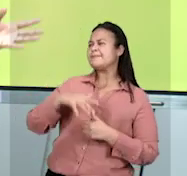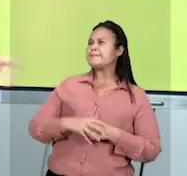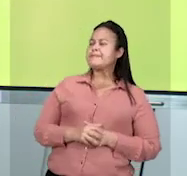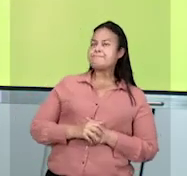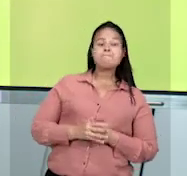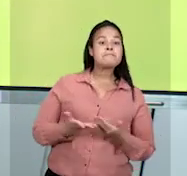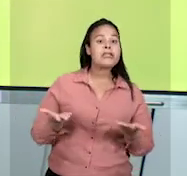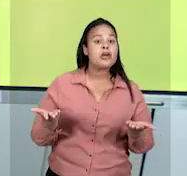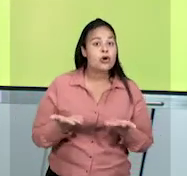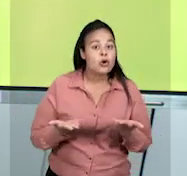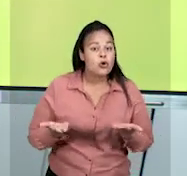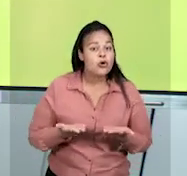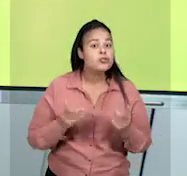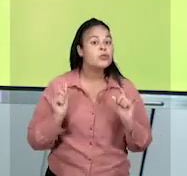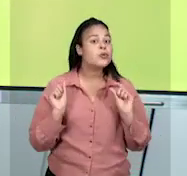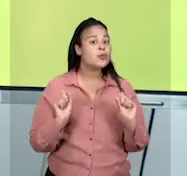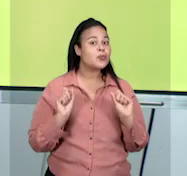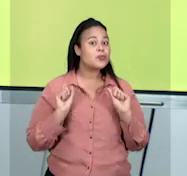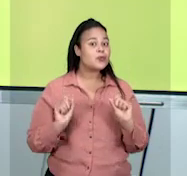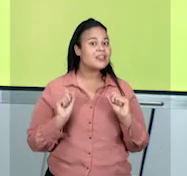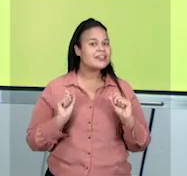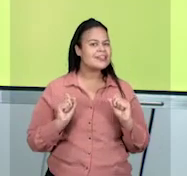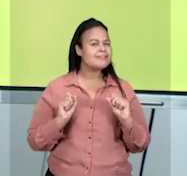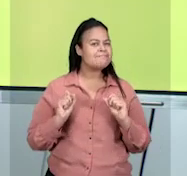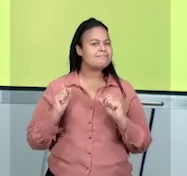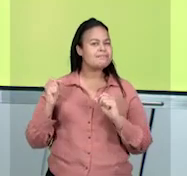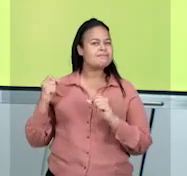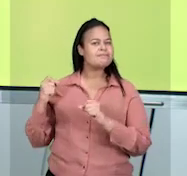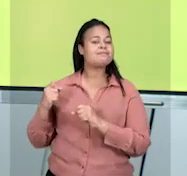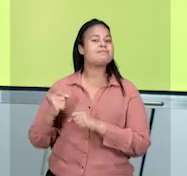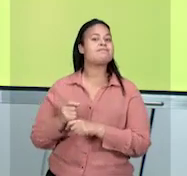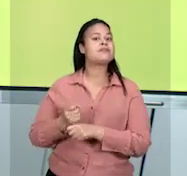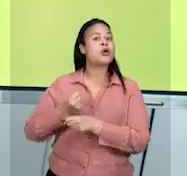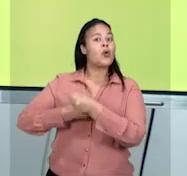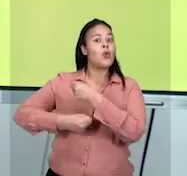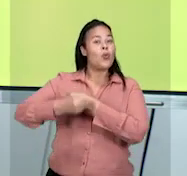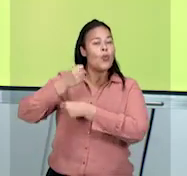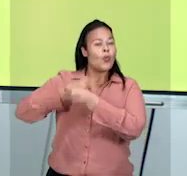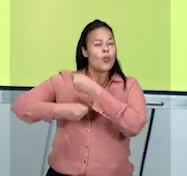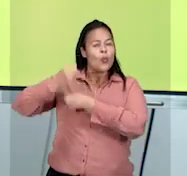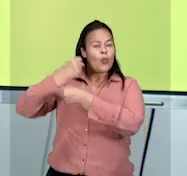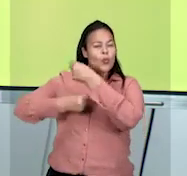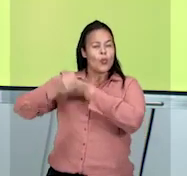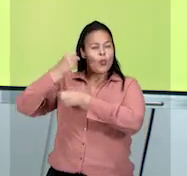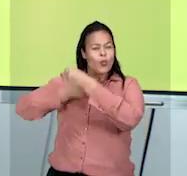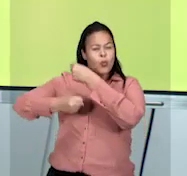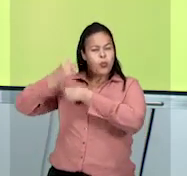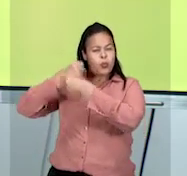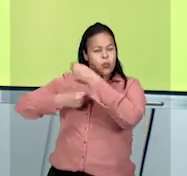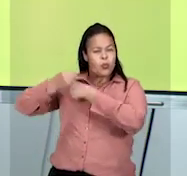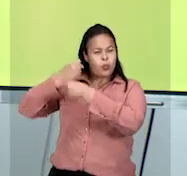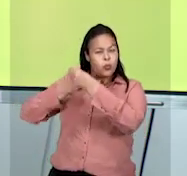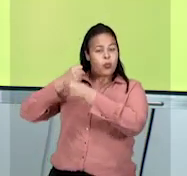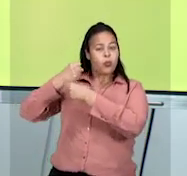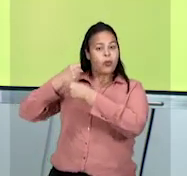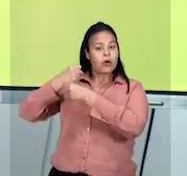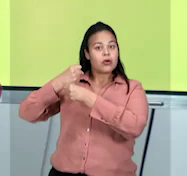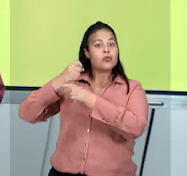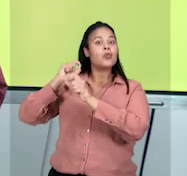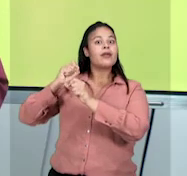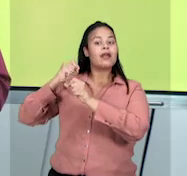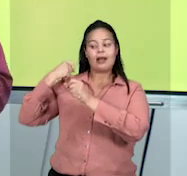hoje estamos há muitos e muitos séculos, milênios de construção